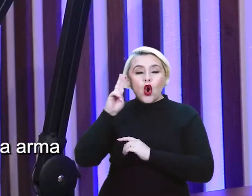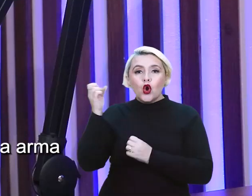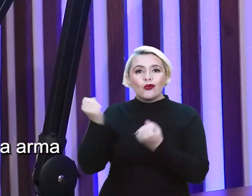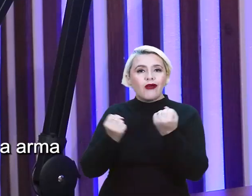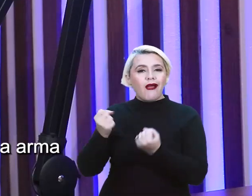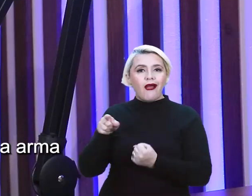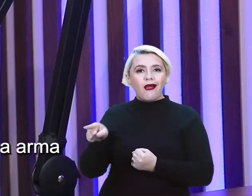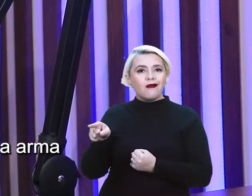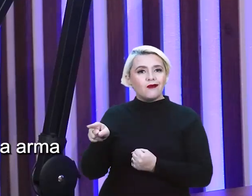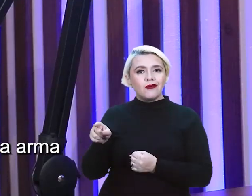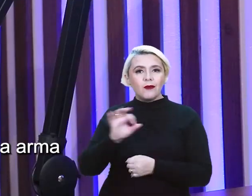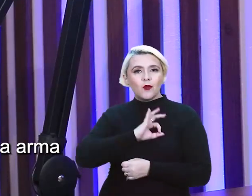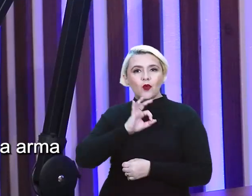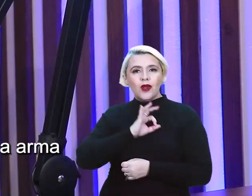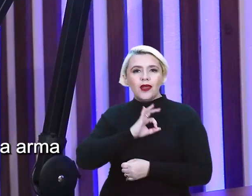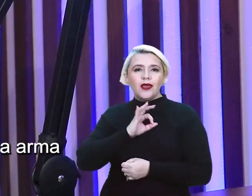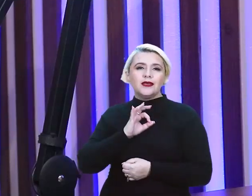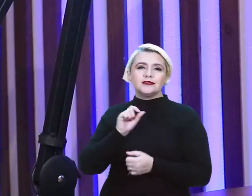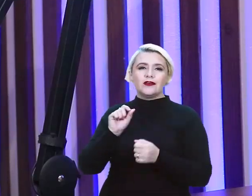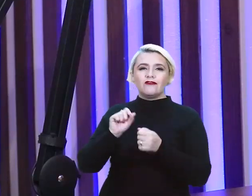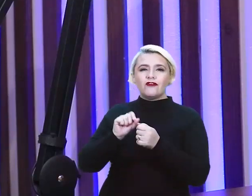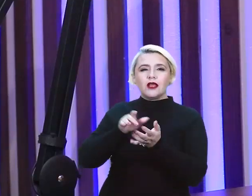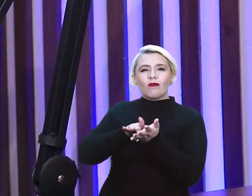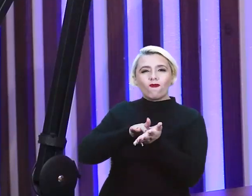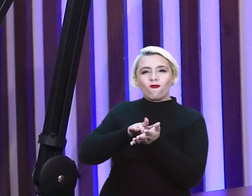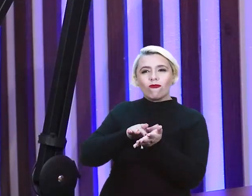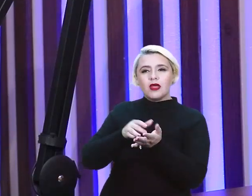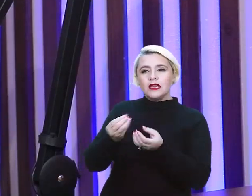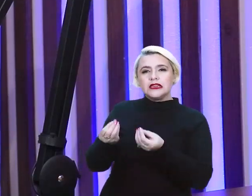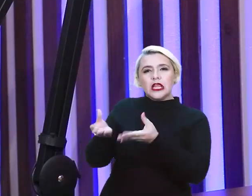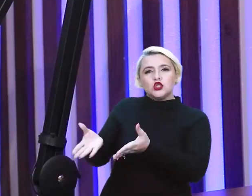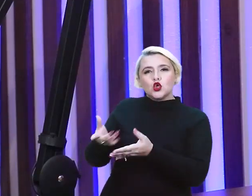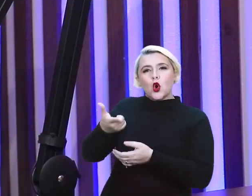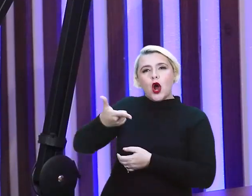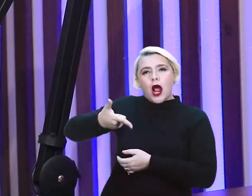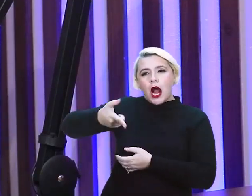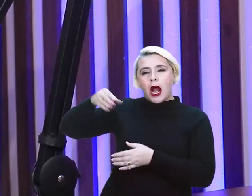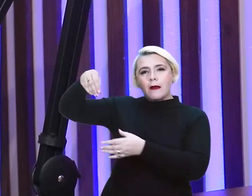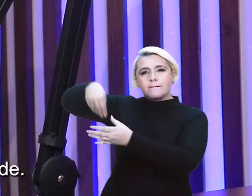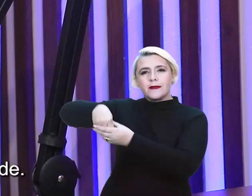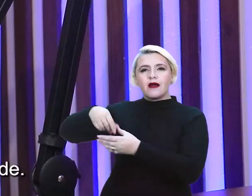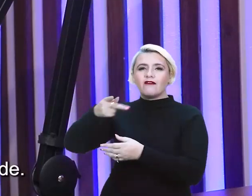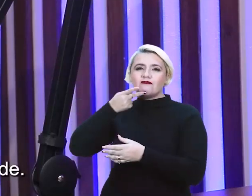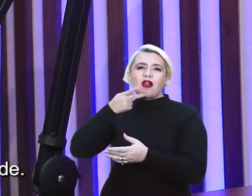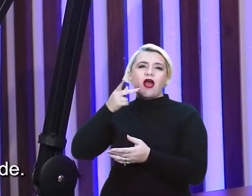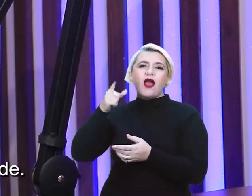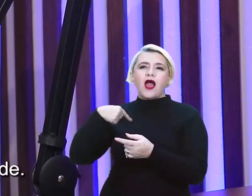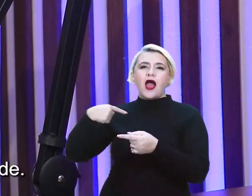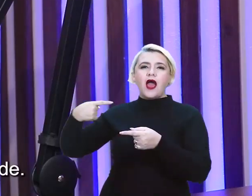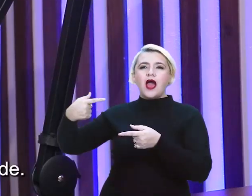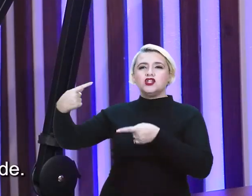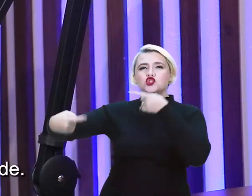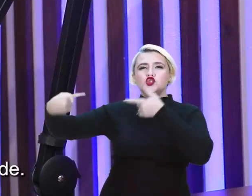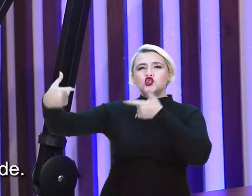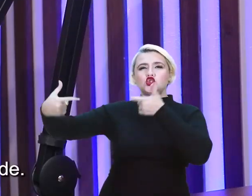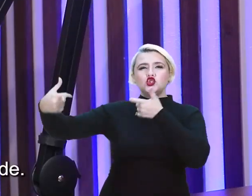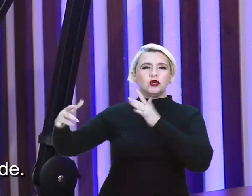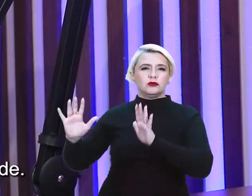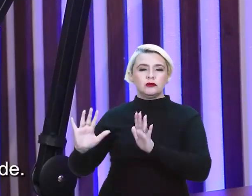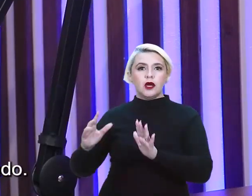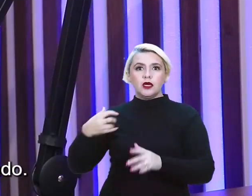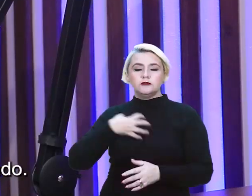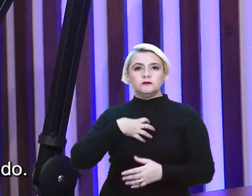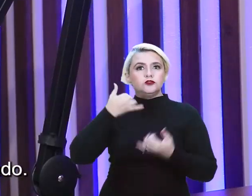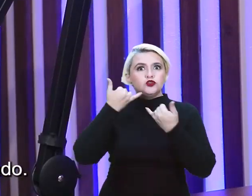proprietário daquele carro, a polícia implantou arma para dizer que foi simular uma troca de tiro, aquela coisa toda. Isso foi assim um choque